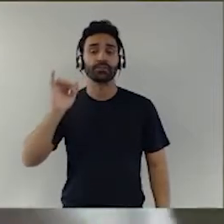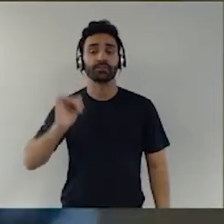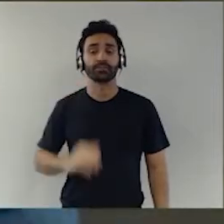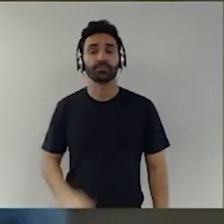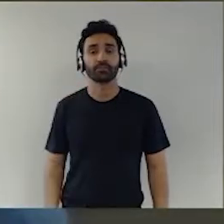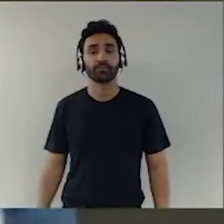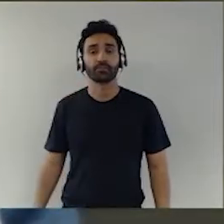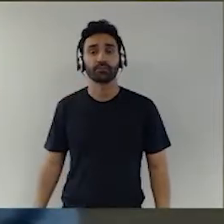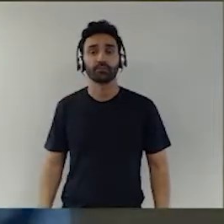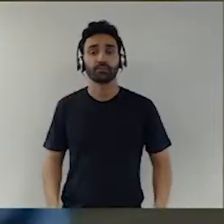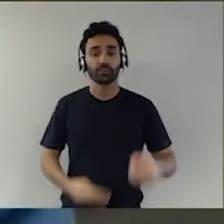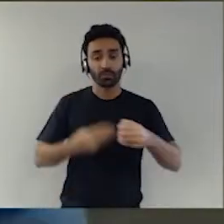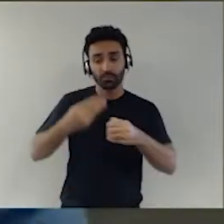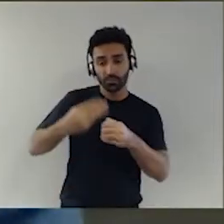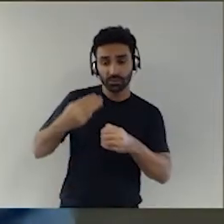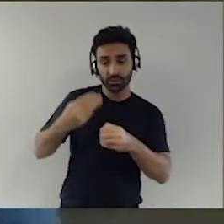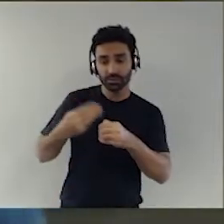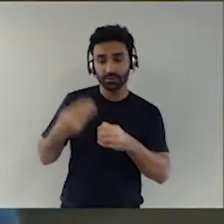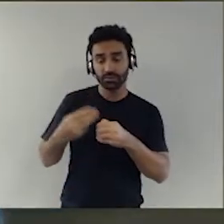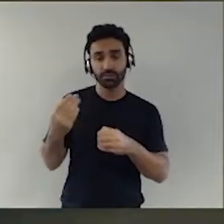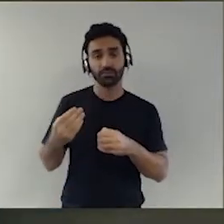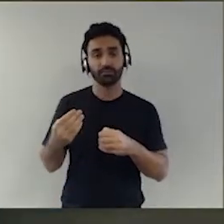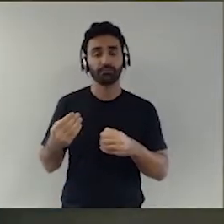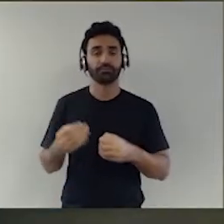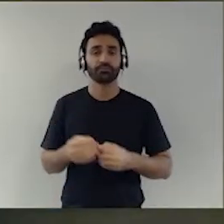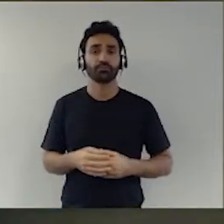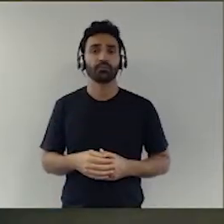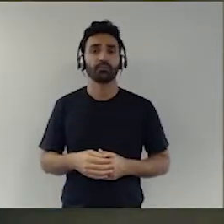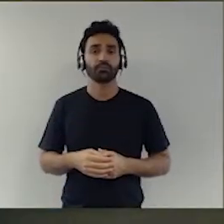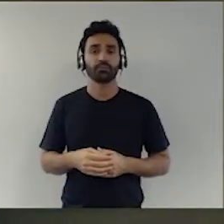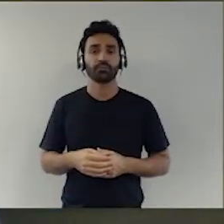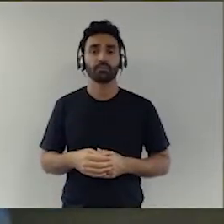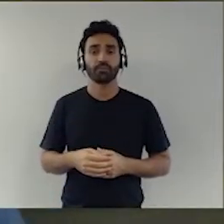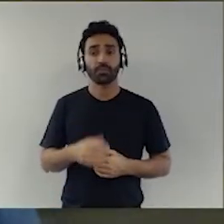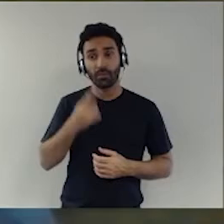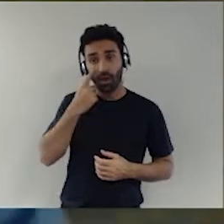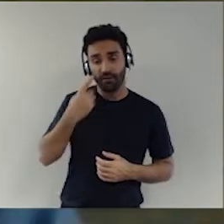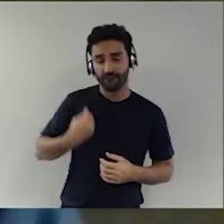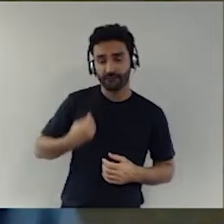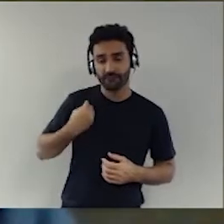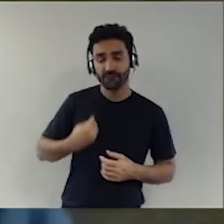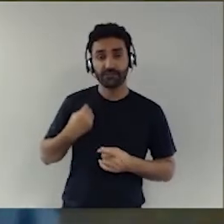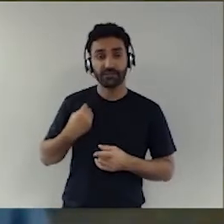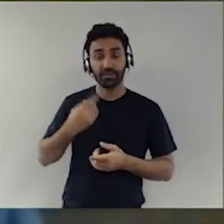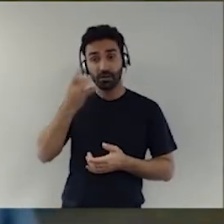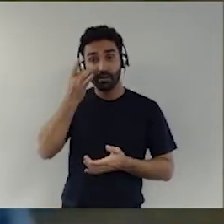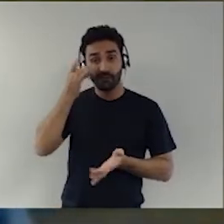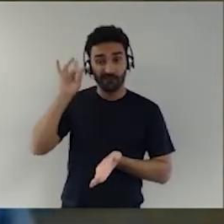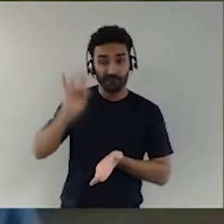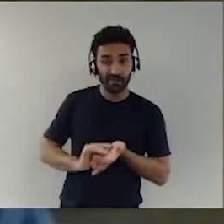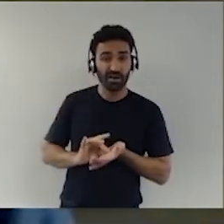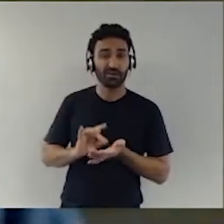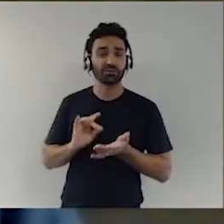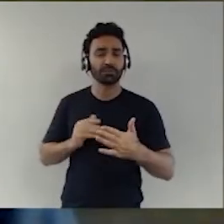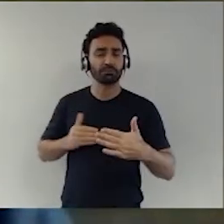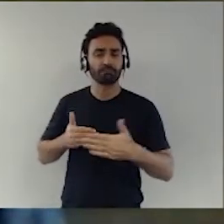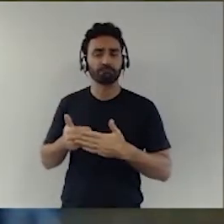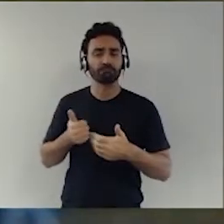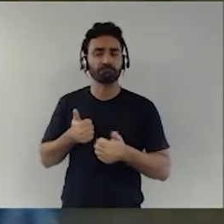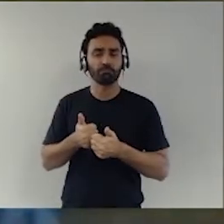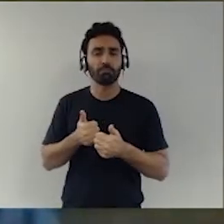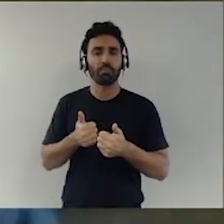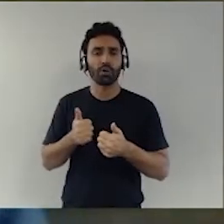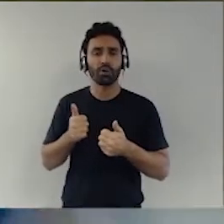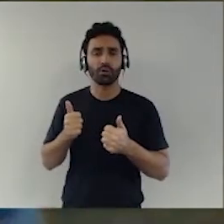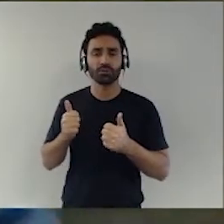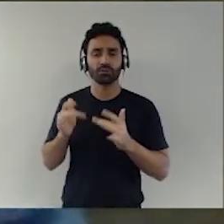em conta que o município, diante da realidade fática mais próxima dos seus